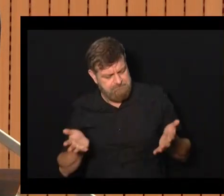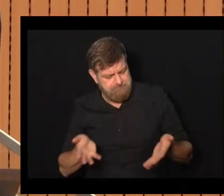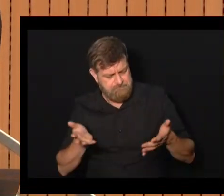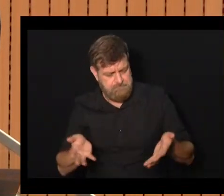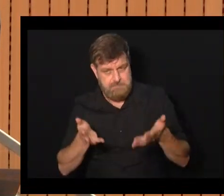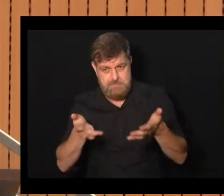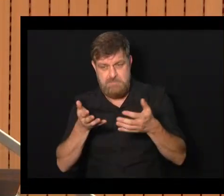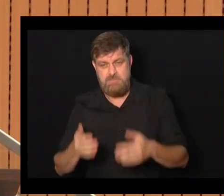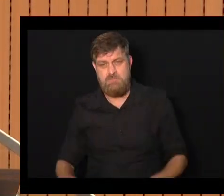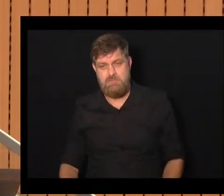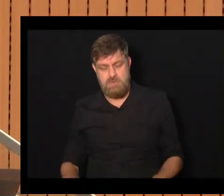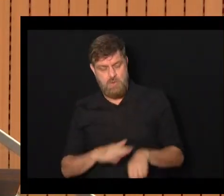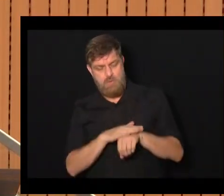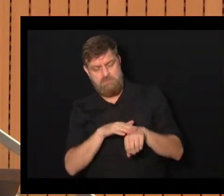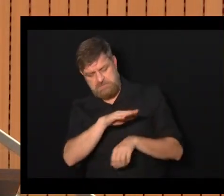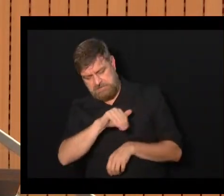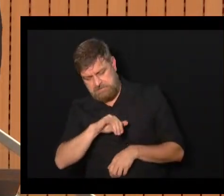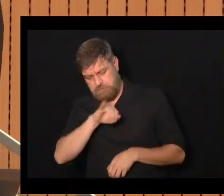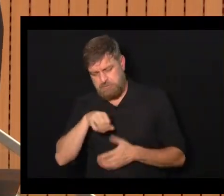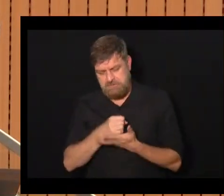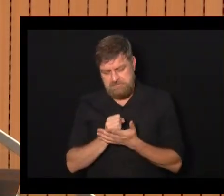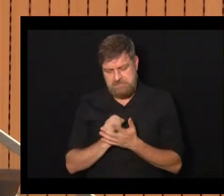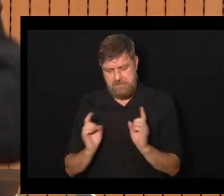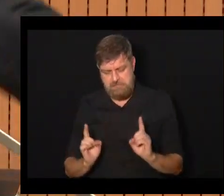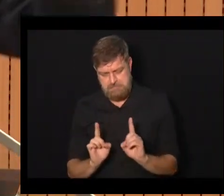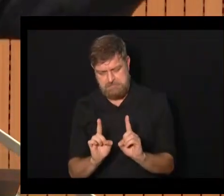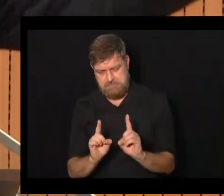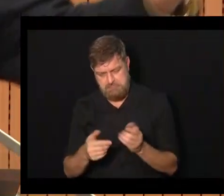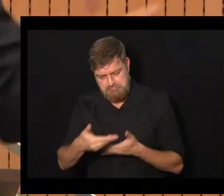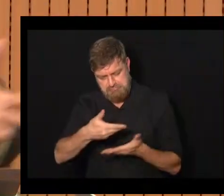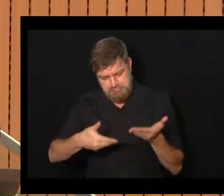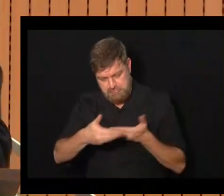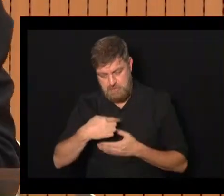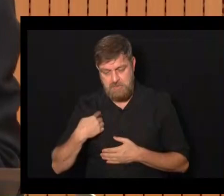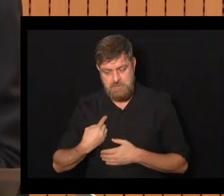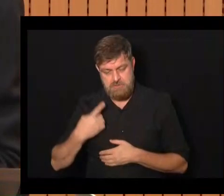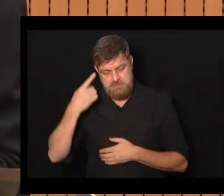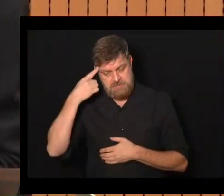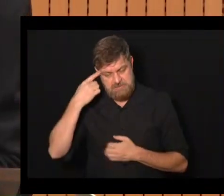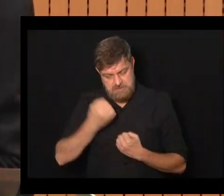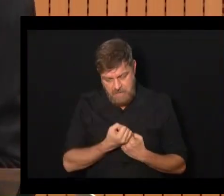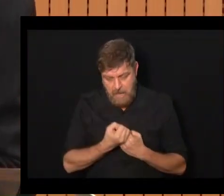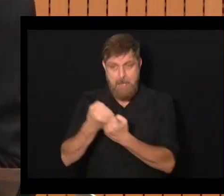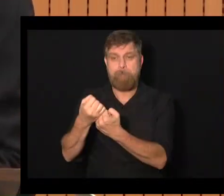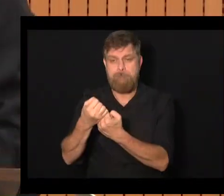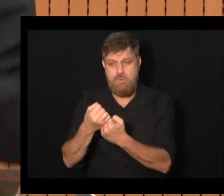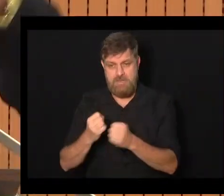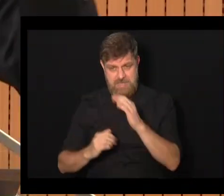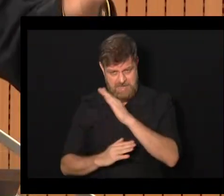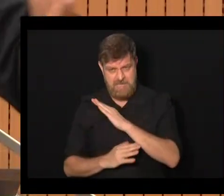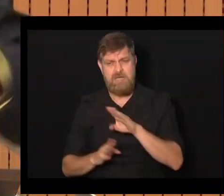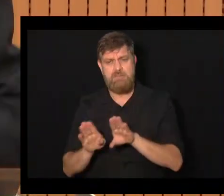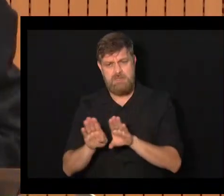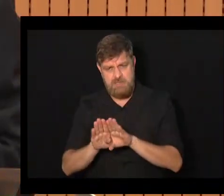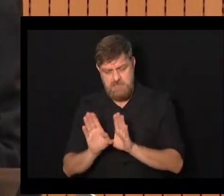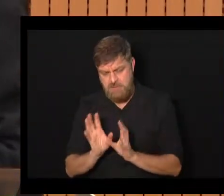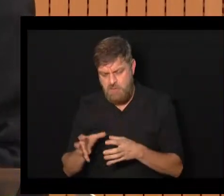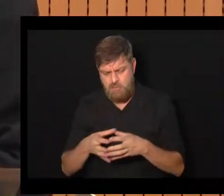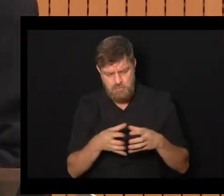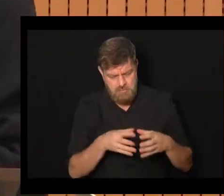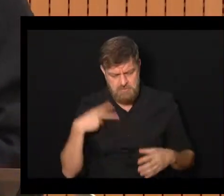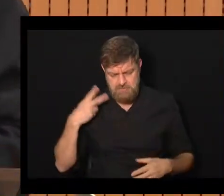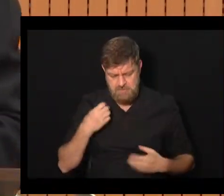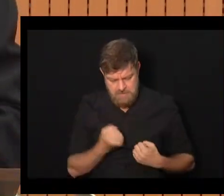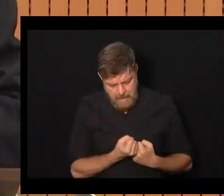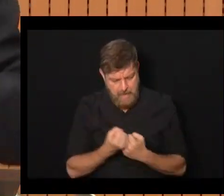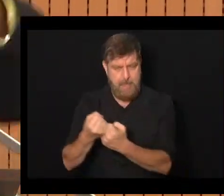eu, conversando com o Jorge, a gente está aqui explicitando o nosso apoio, o apoio dessa casa, o apoio das comissões, o apoio